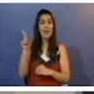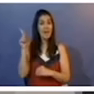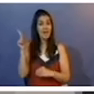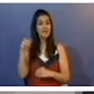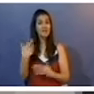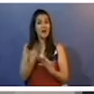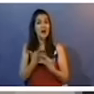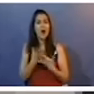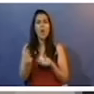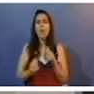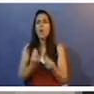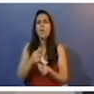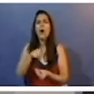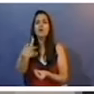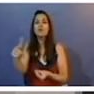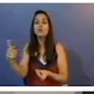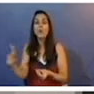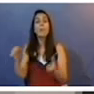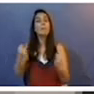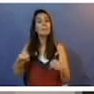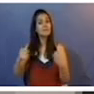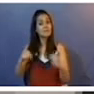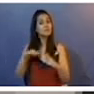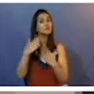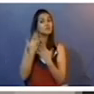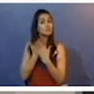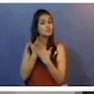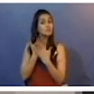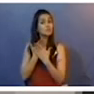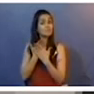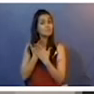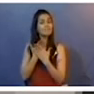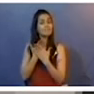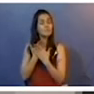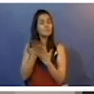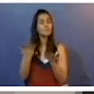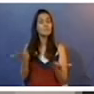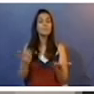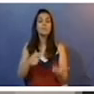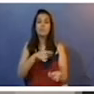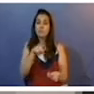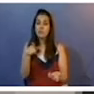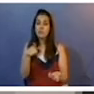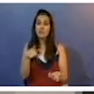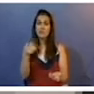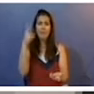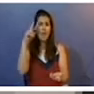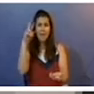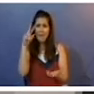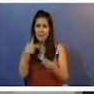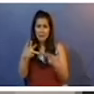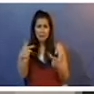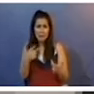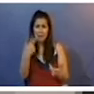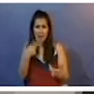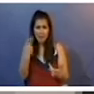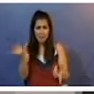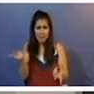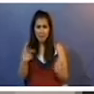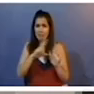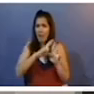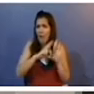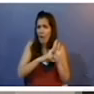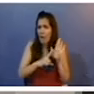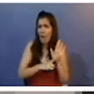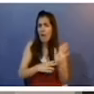como todas as outras, ela precisa de bastante estudo. Como é uma sequência, se você não lembra o que eu estou falando sobre regra